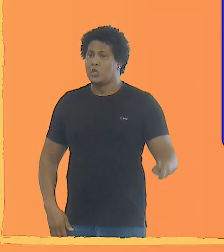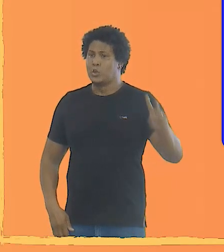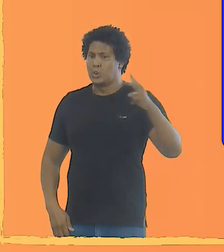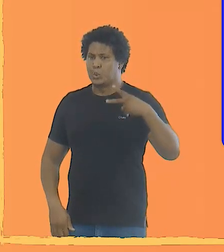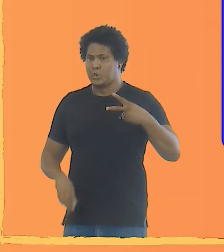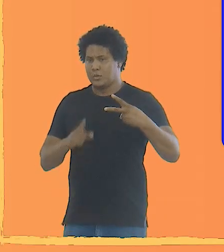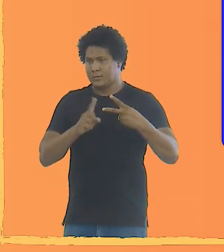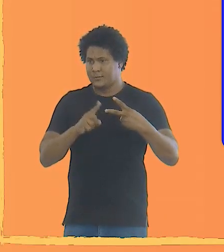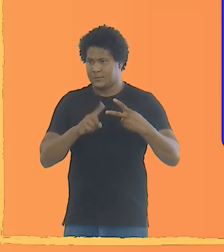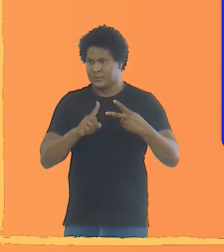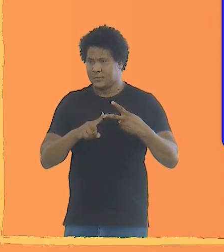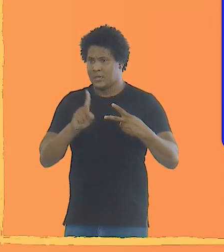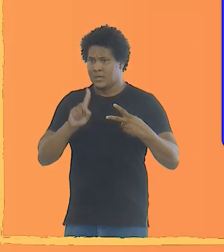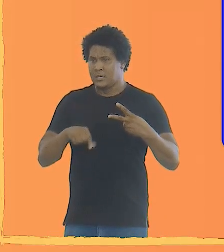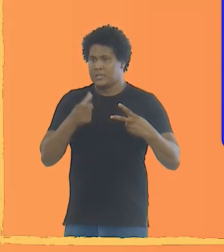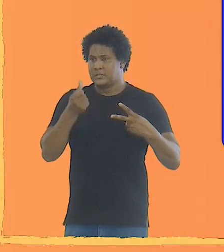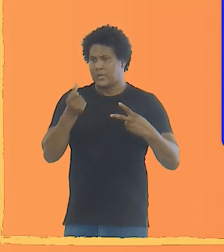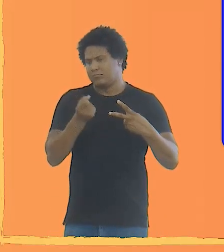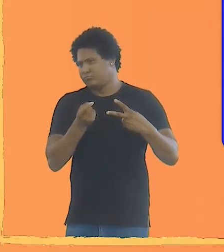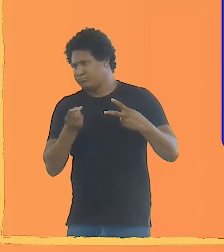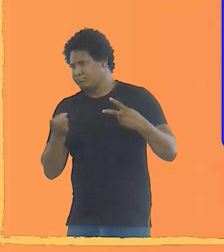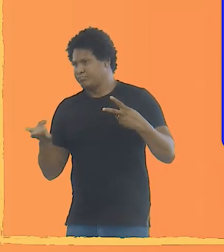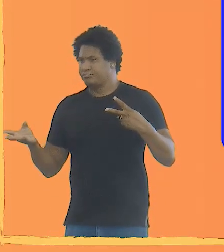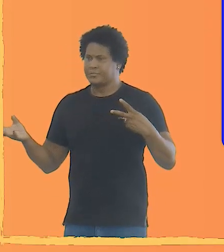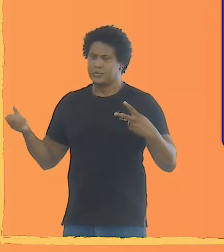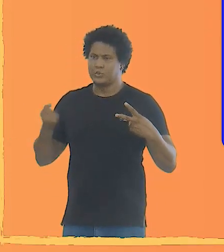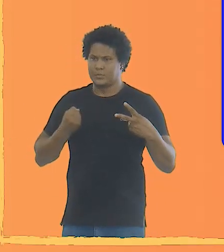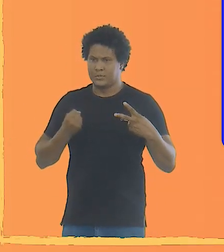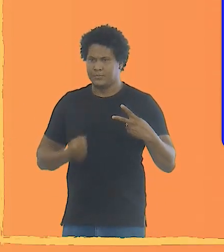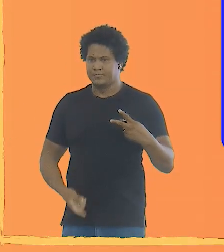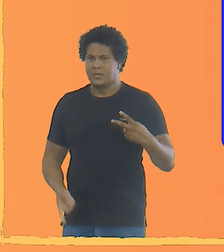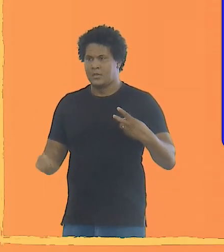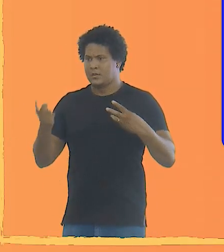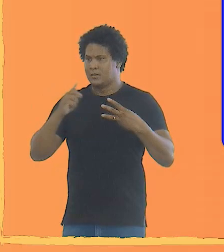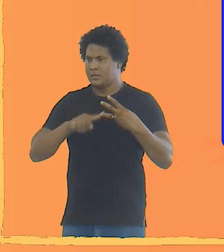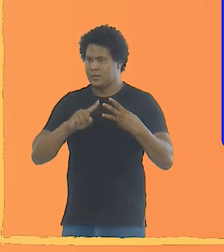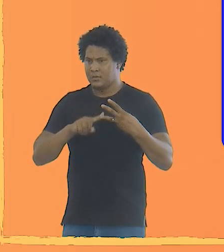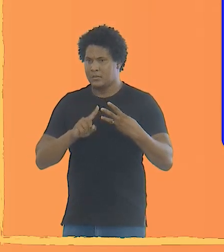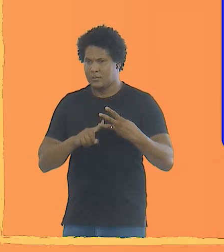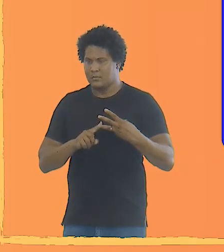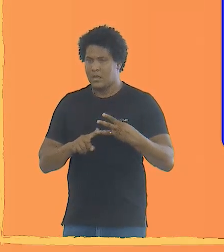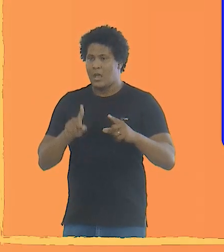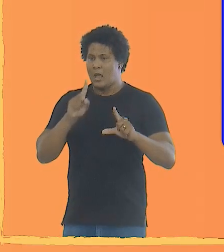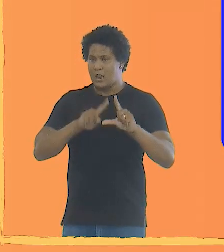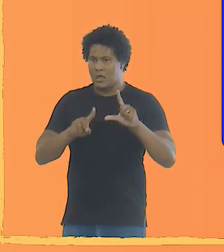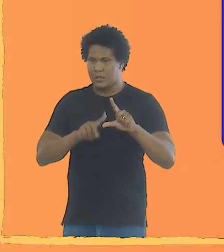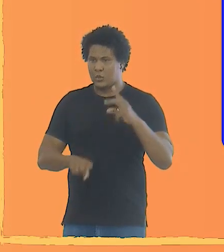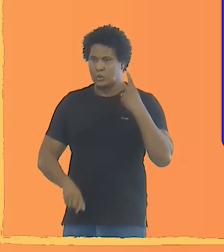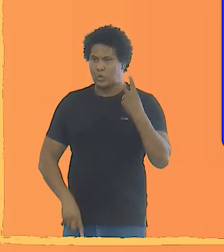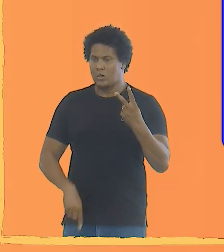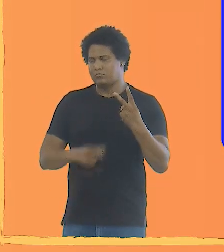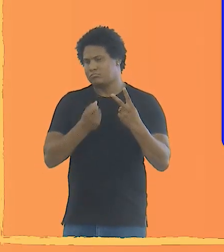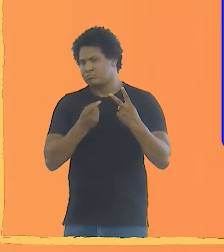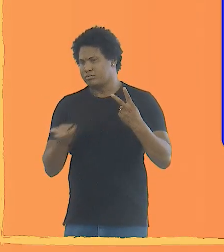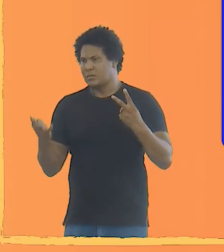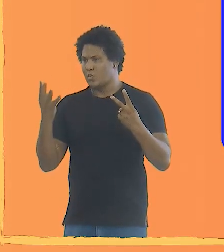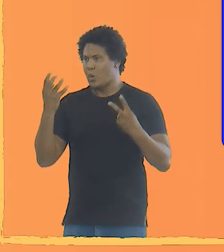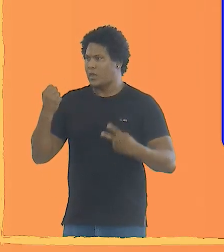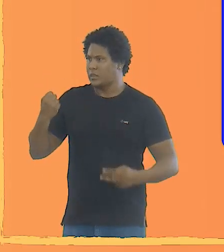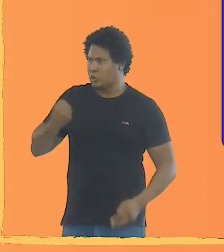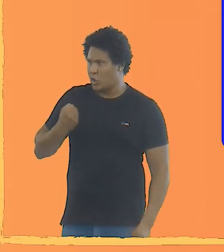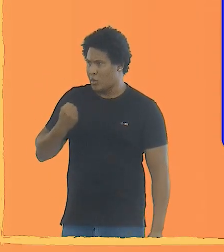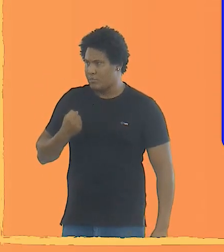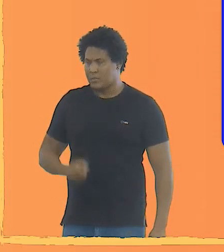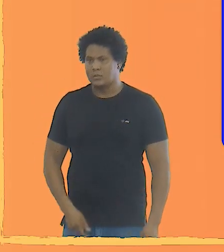são 6 dígitos. Terceira opção, são 2 letras e 4 dígitos. A quarta opção,